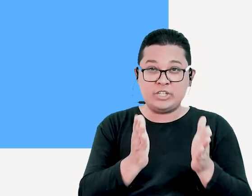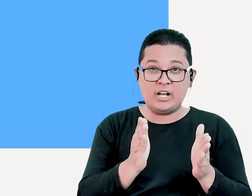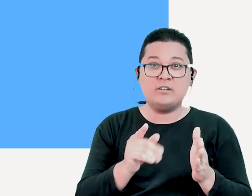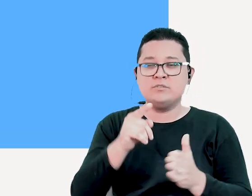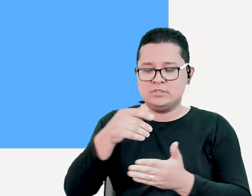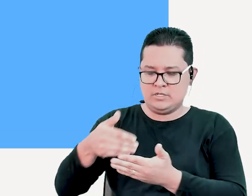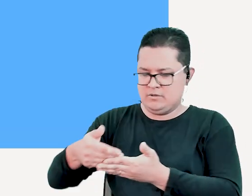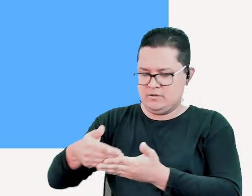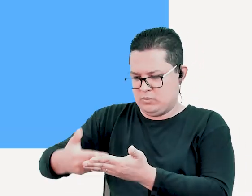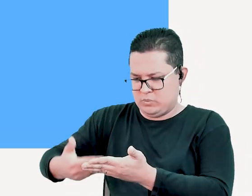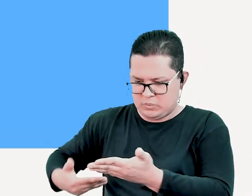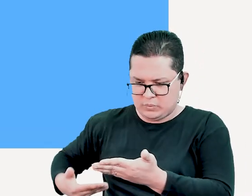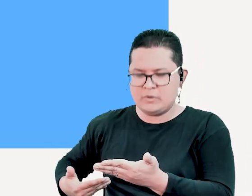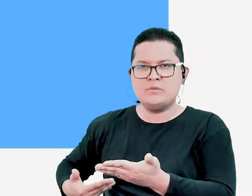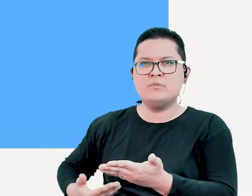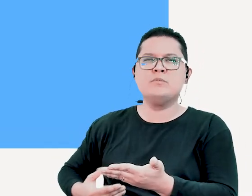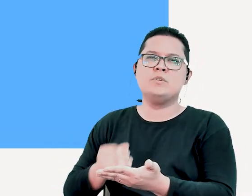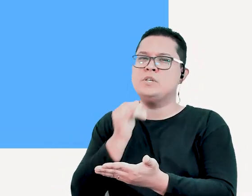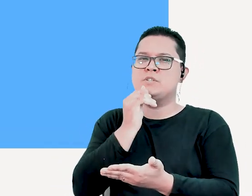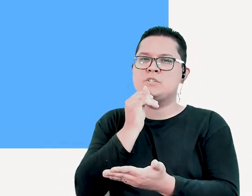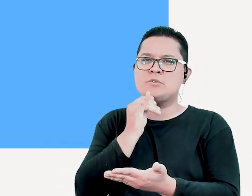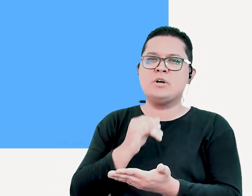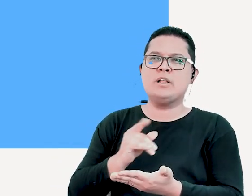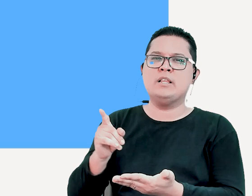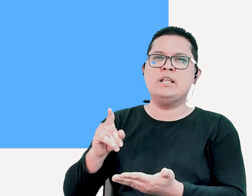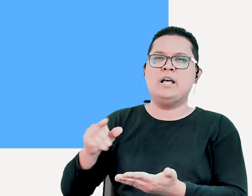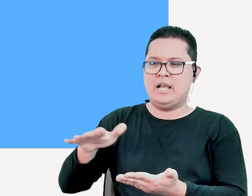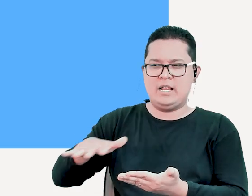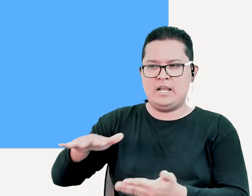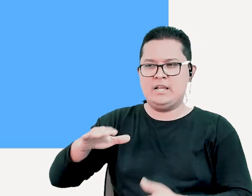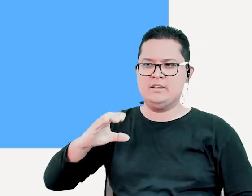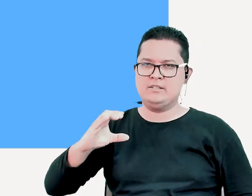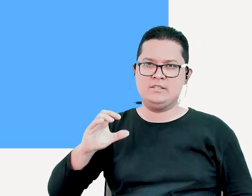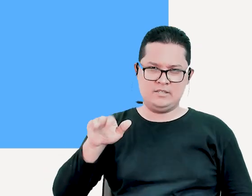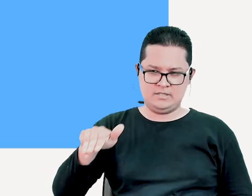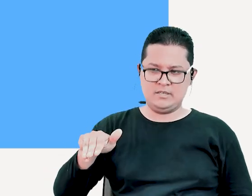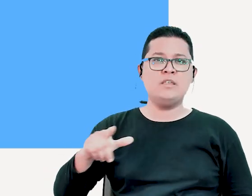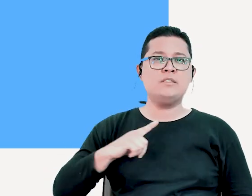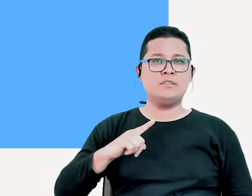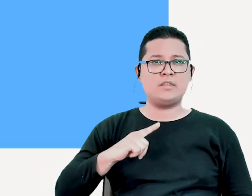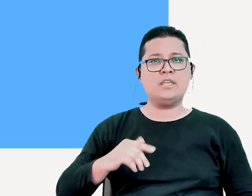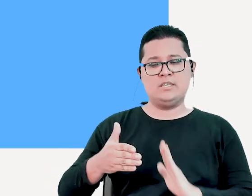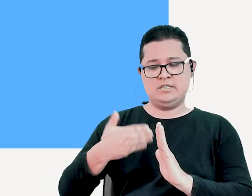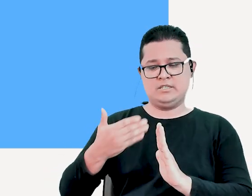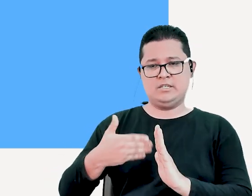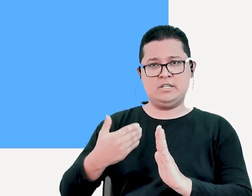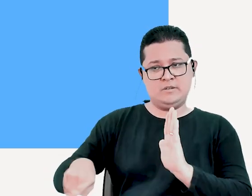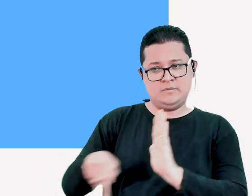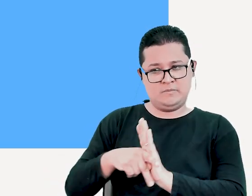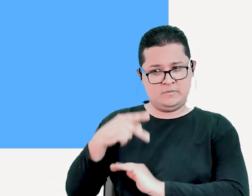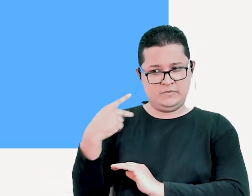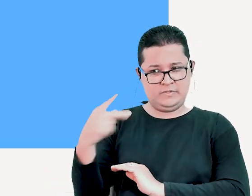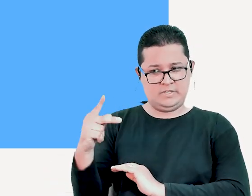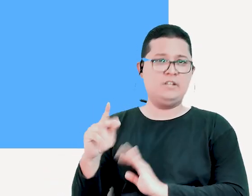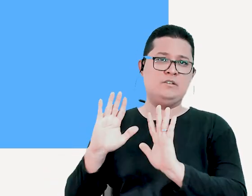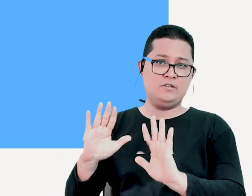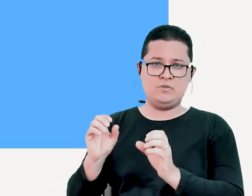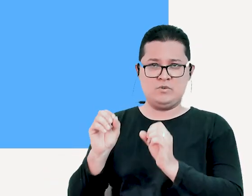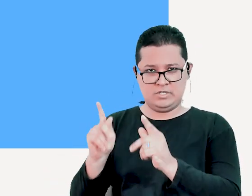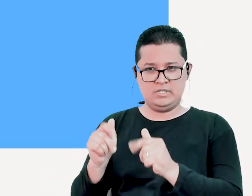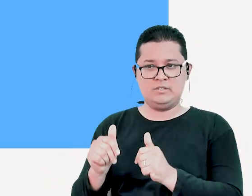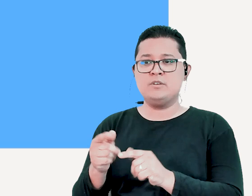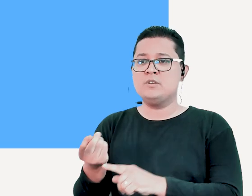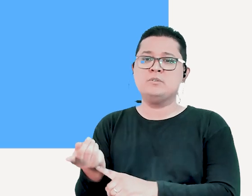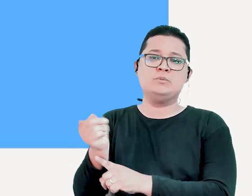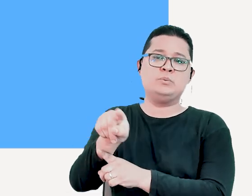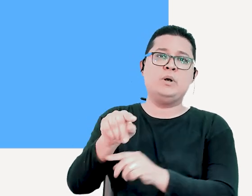Então, por exemplo, a área de CRM tem um guia próprio para eles escreverem. A área de marketing tem um outro guia.